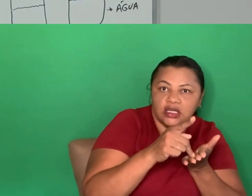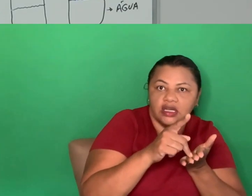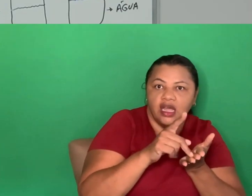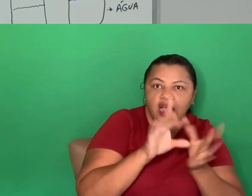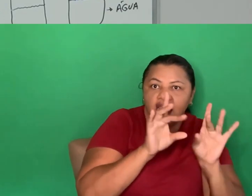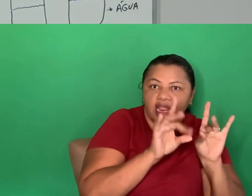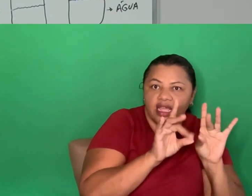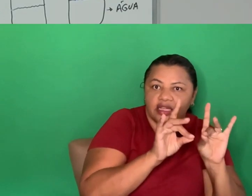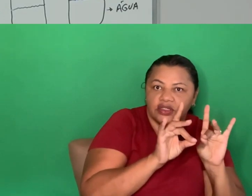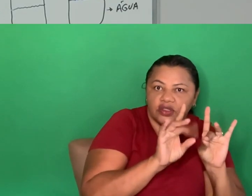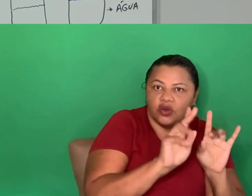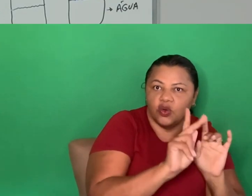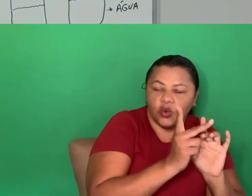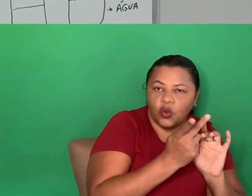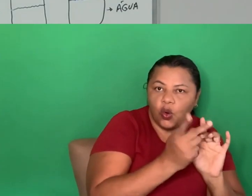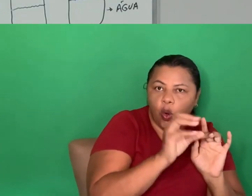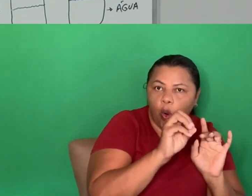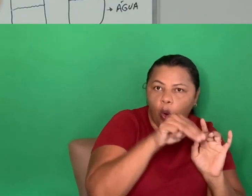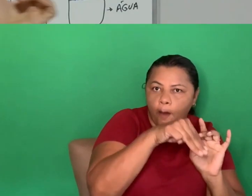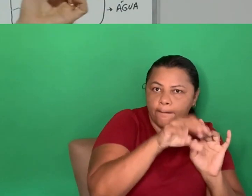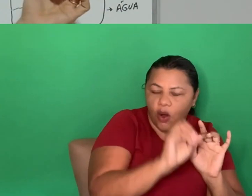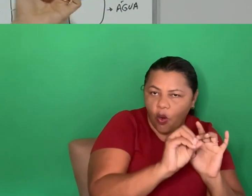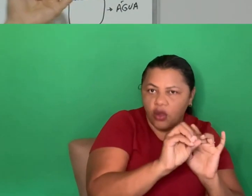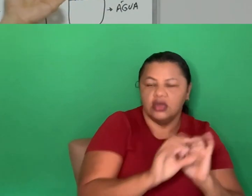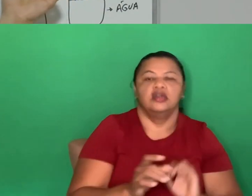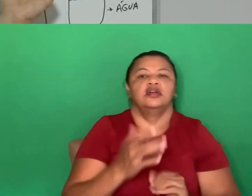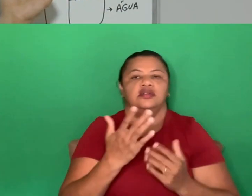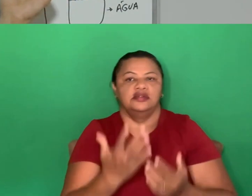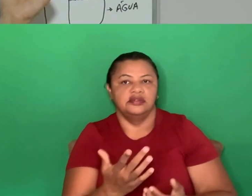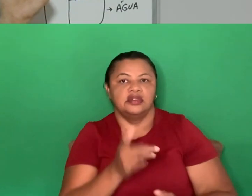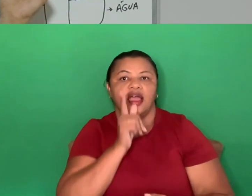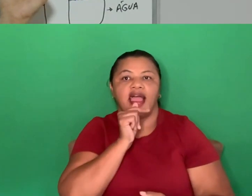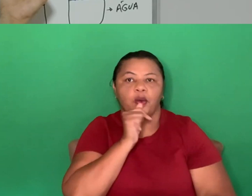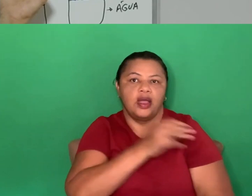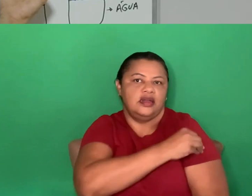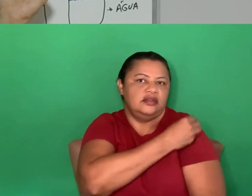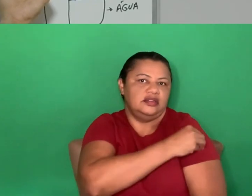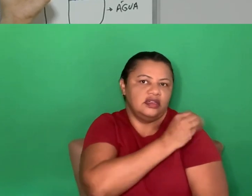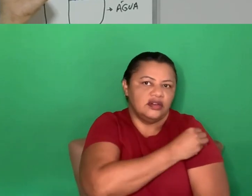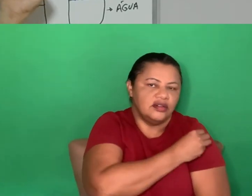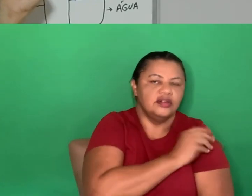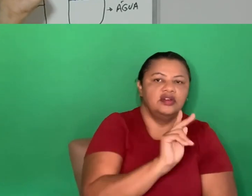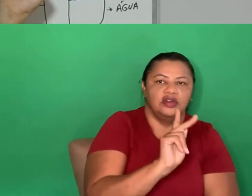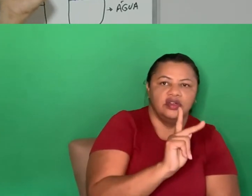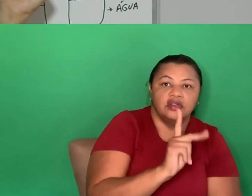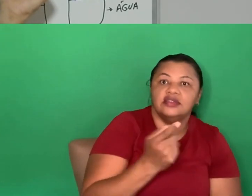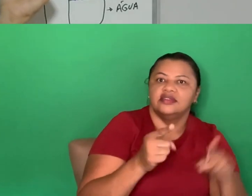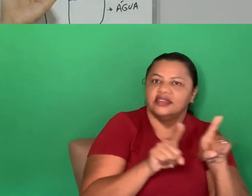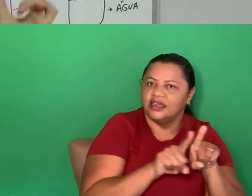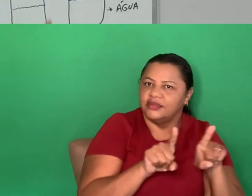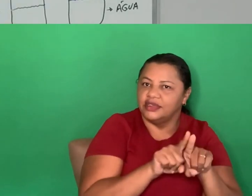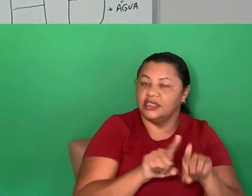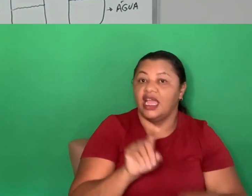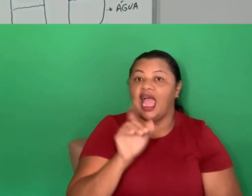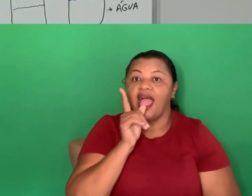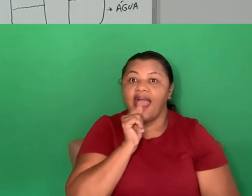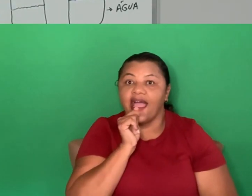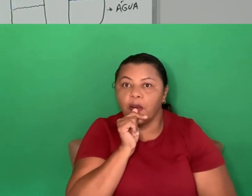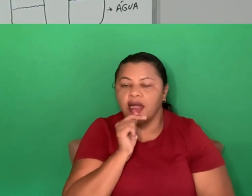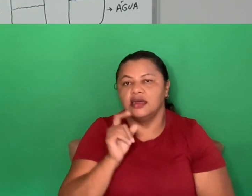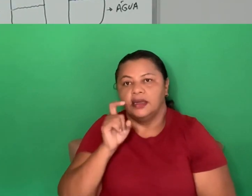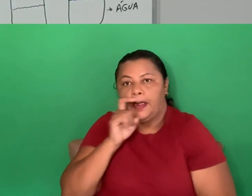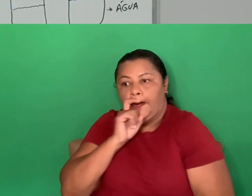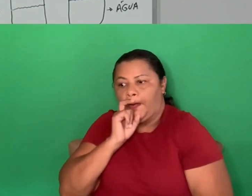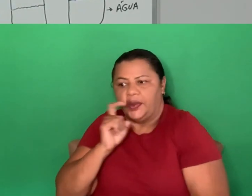eu estou falando de mais de uma substância. Agora, quando eu uso o termo sistema homogêneo, pode ser uma substância ou uma